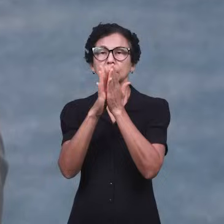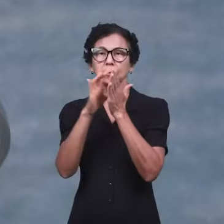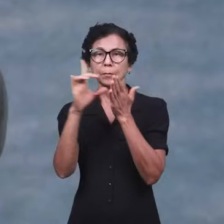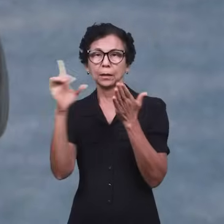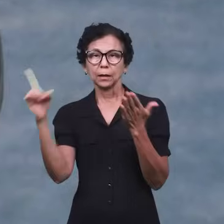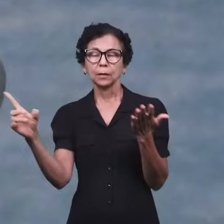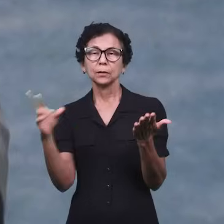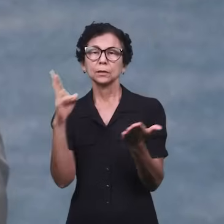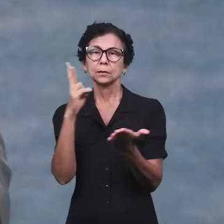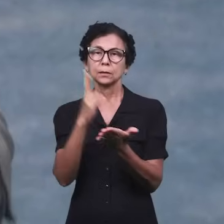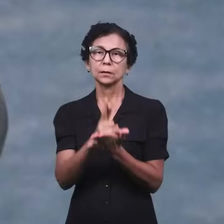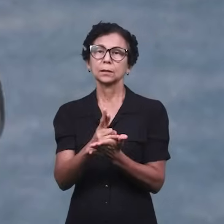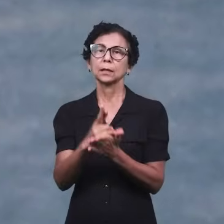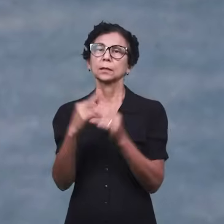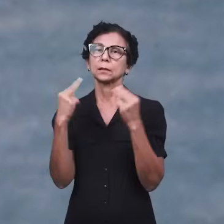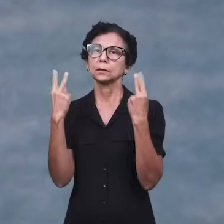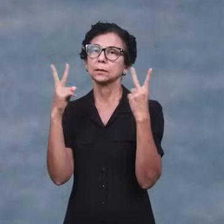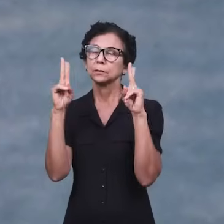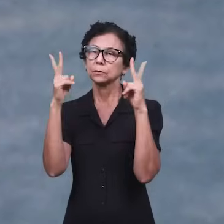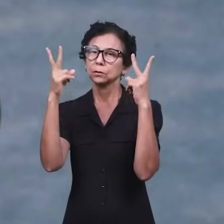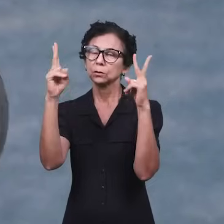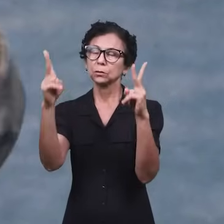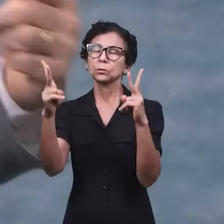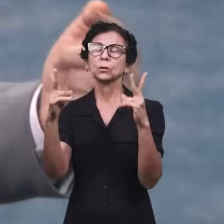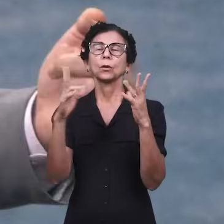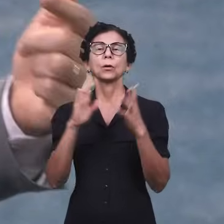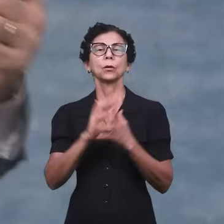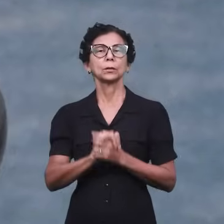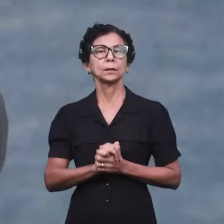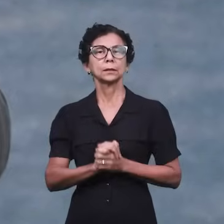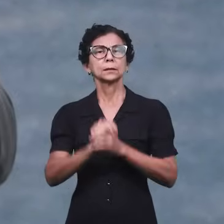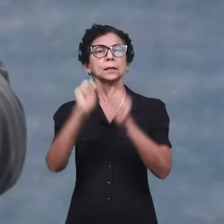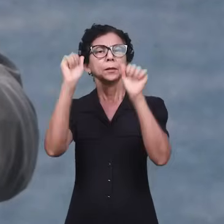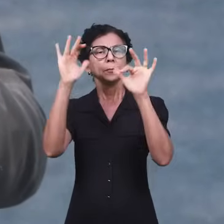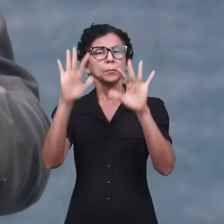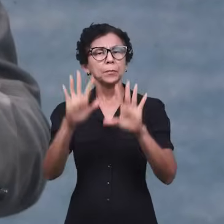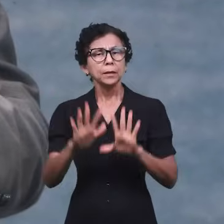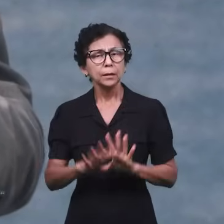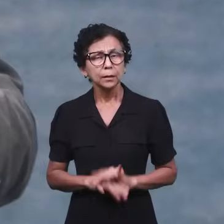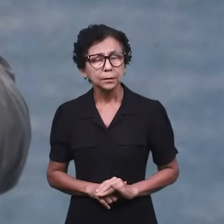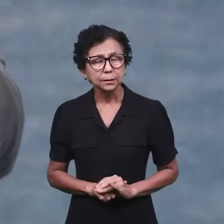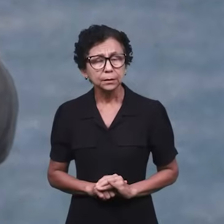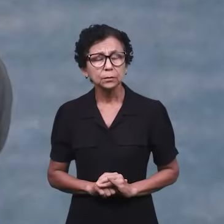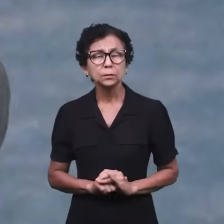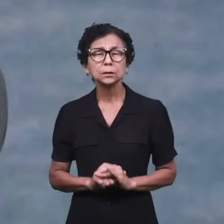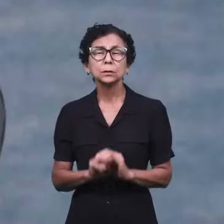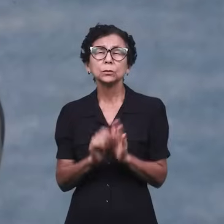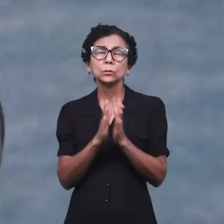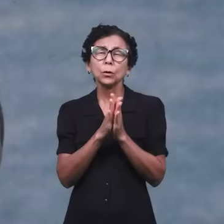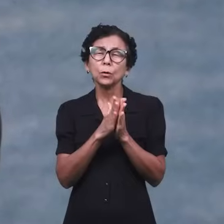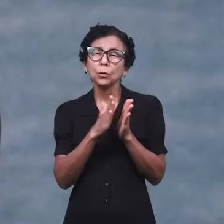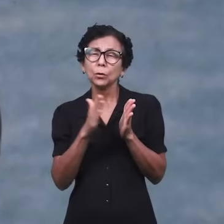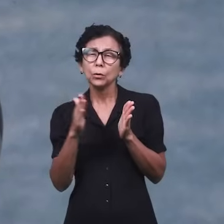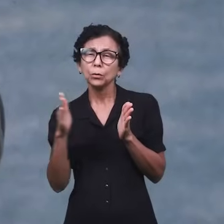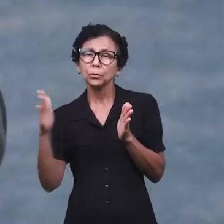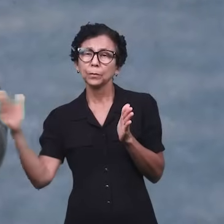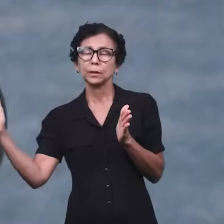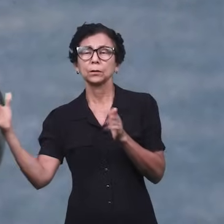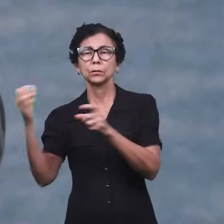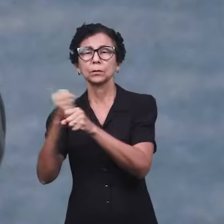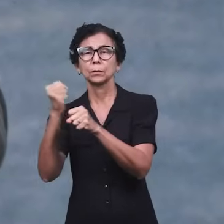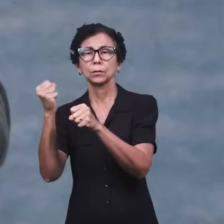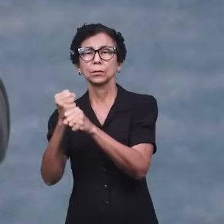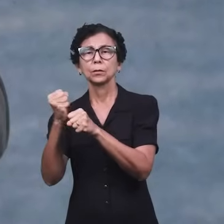experiências vitórias ao longo de toda a existência dessa obra que aliás né E aí nós estamos falando da nossa